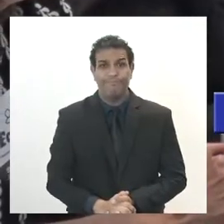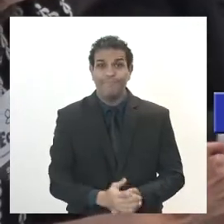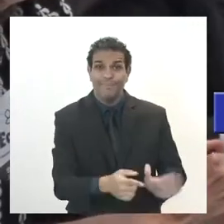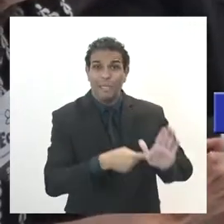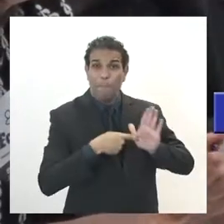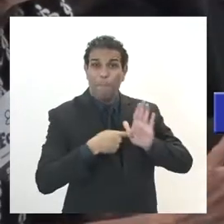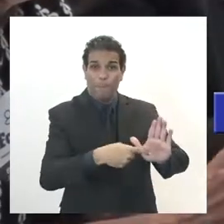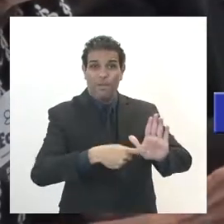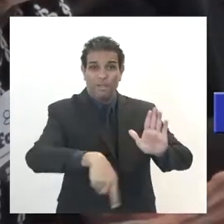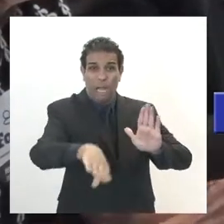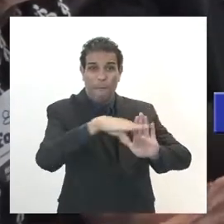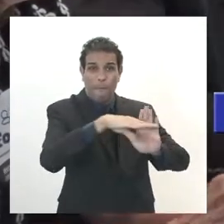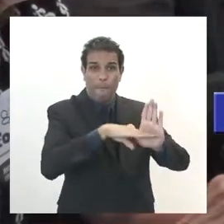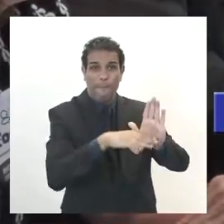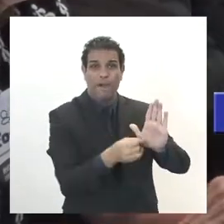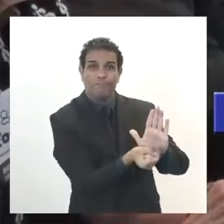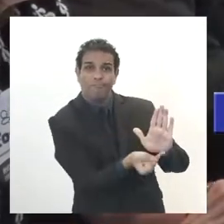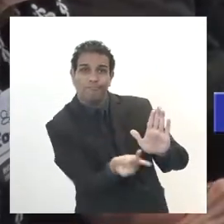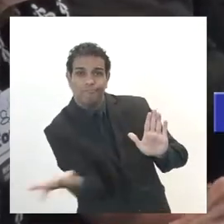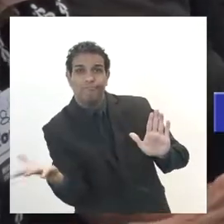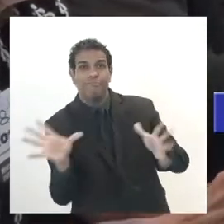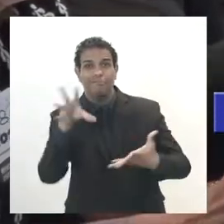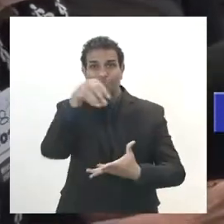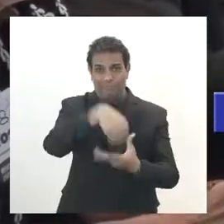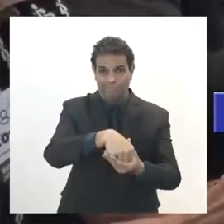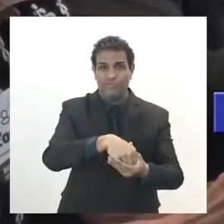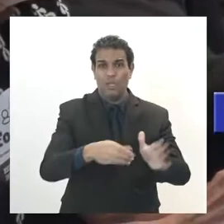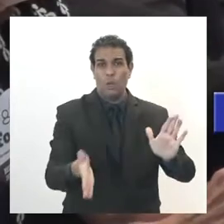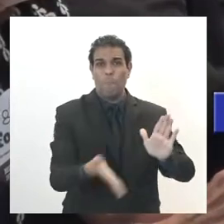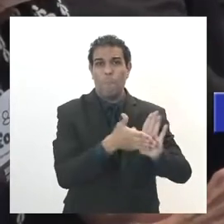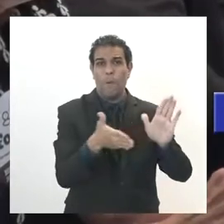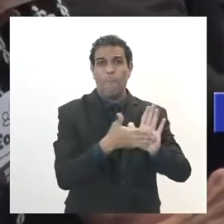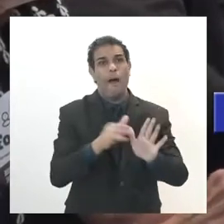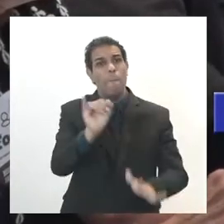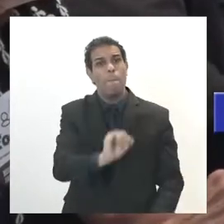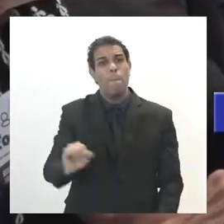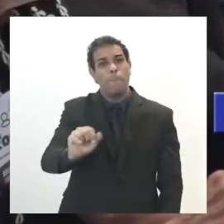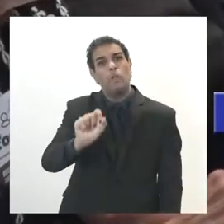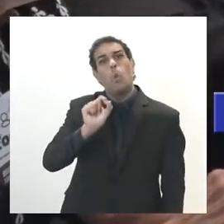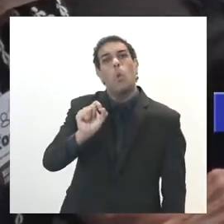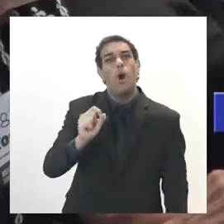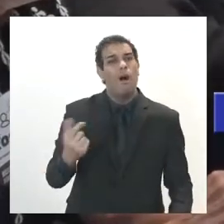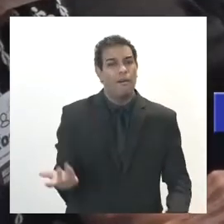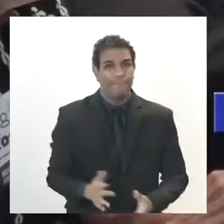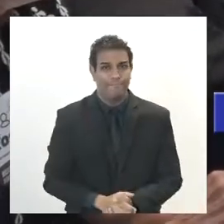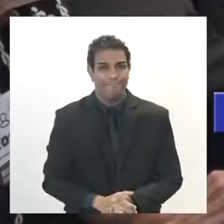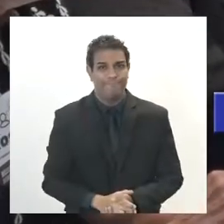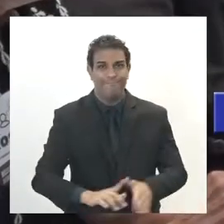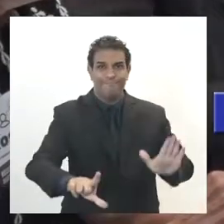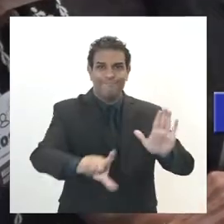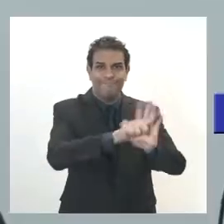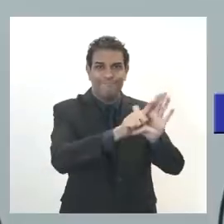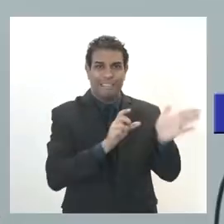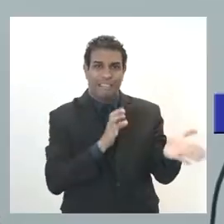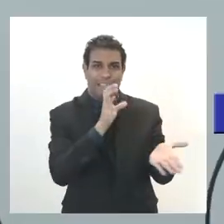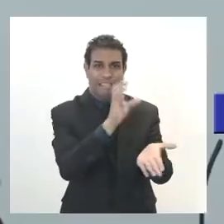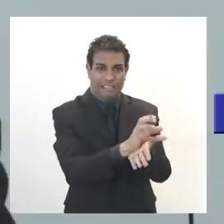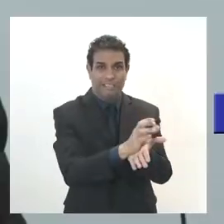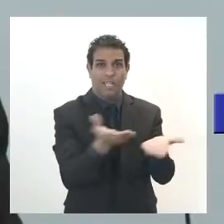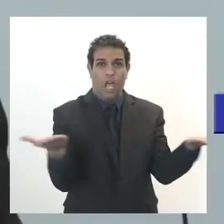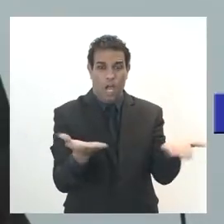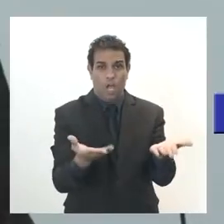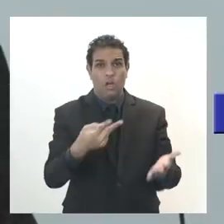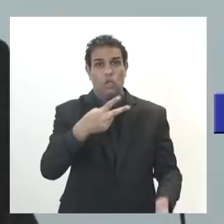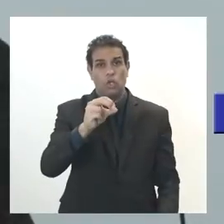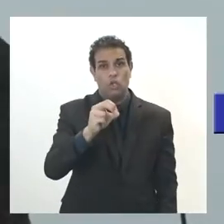trazer um dado entre outros lados né e me parece que importante na lei orçamentária anual é